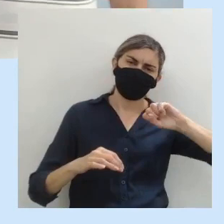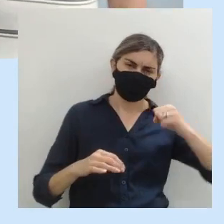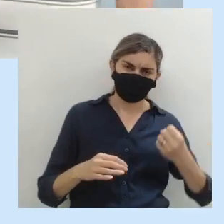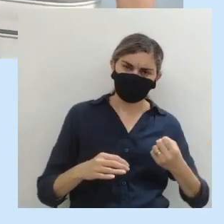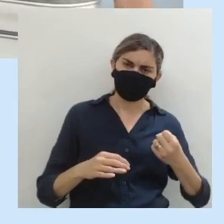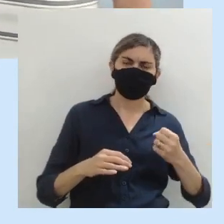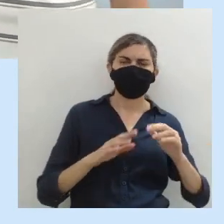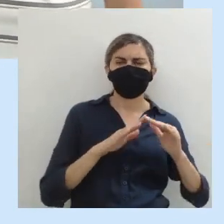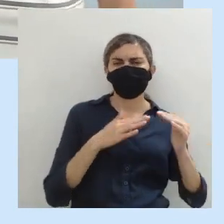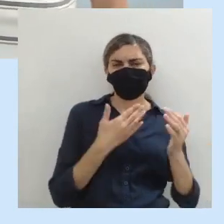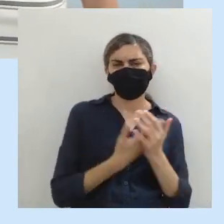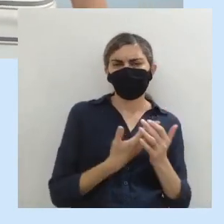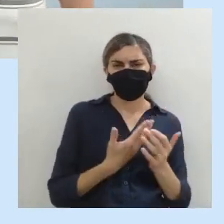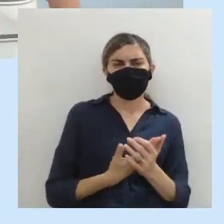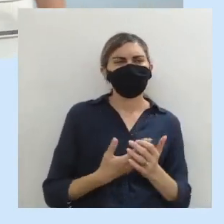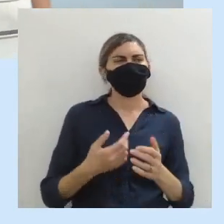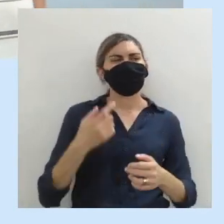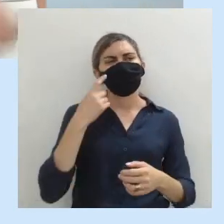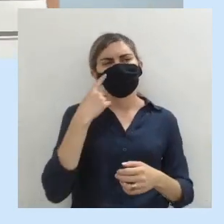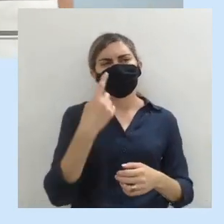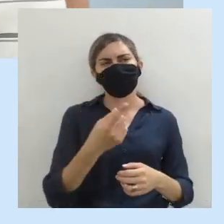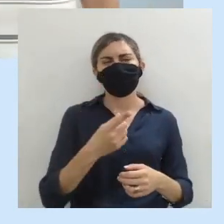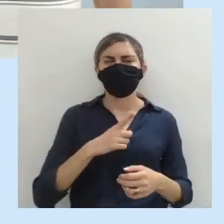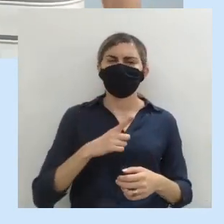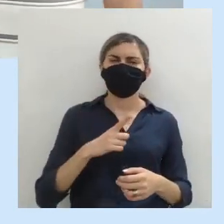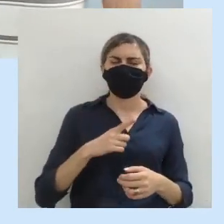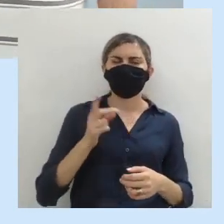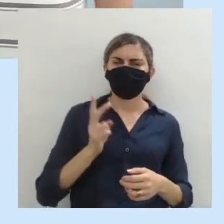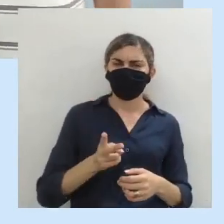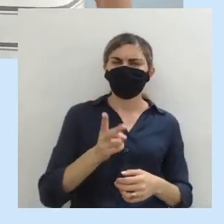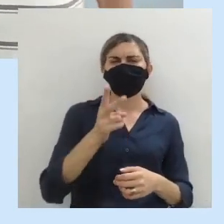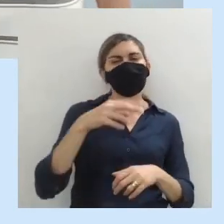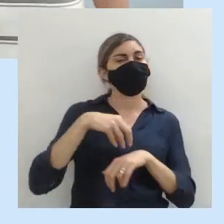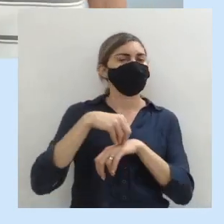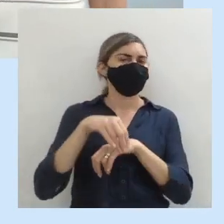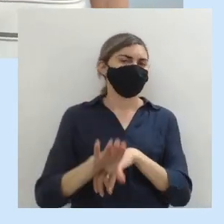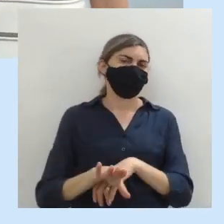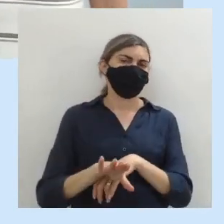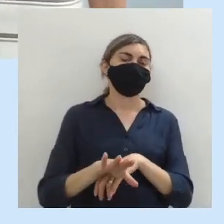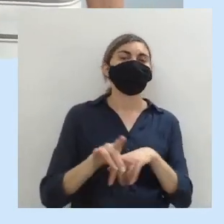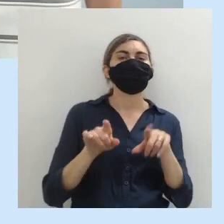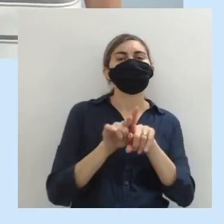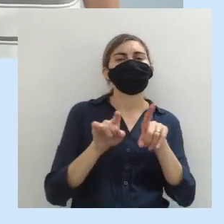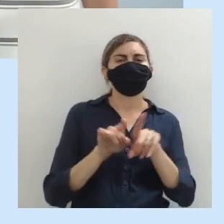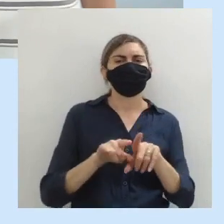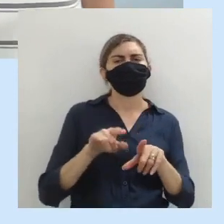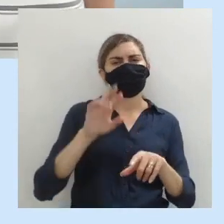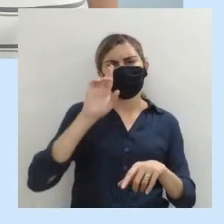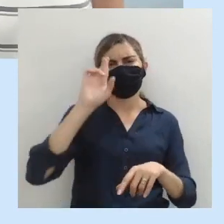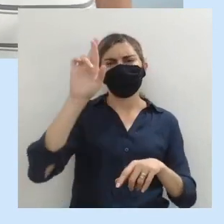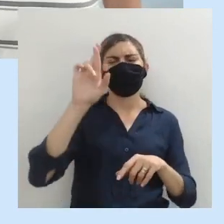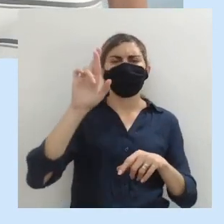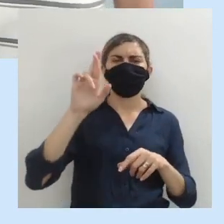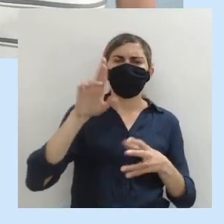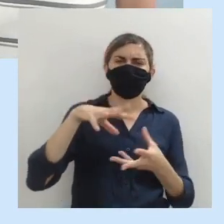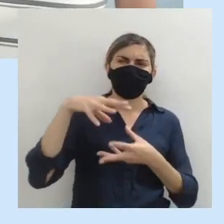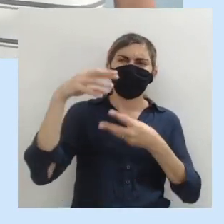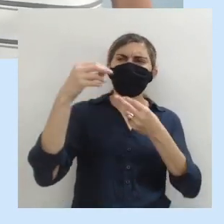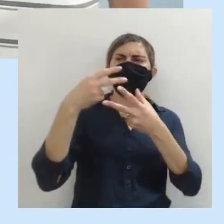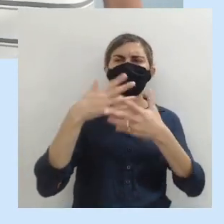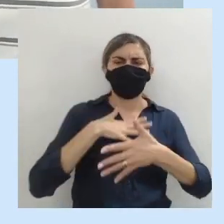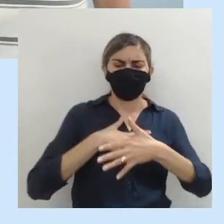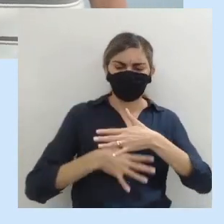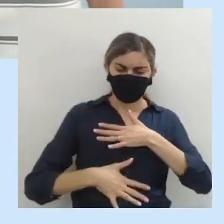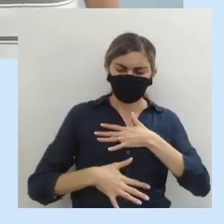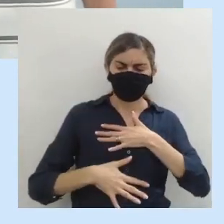da escolástica. E aqui nós temos ainda, ele abordou ainda sobre a autoridade da alma, sobre o